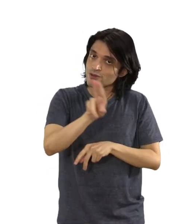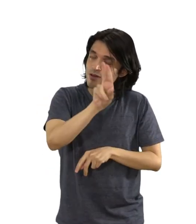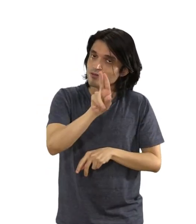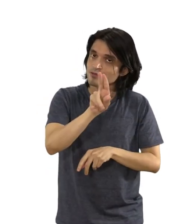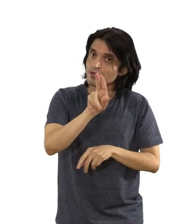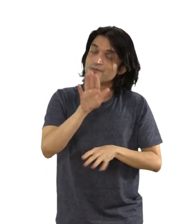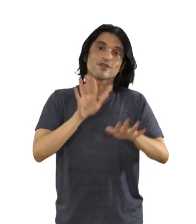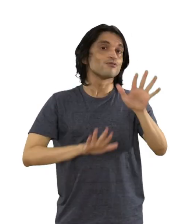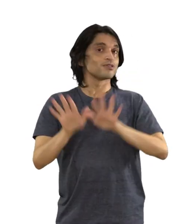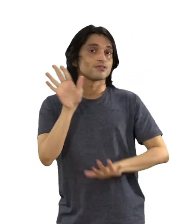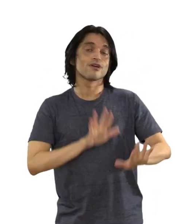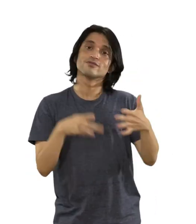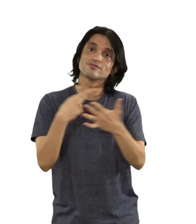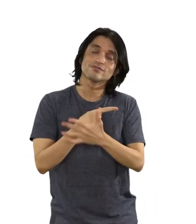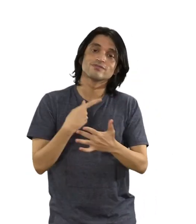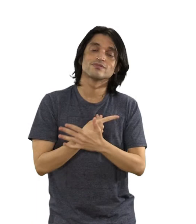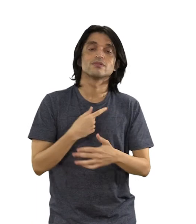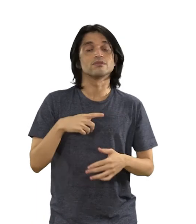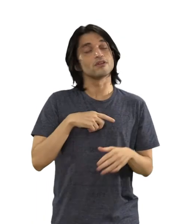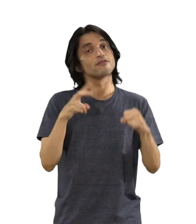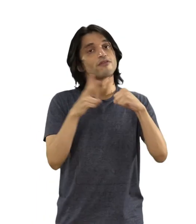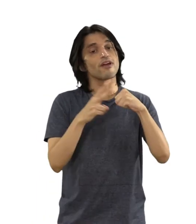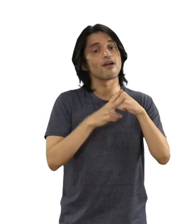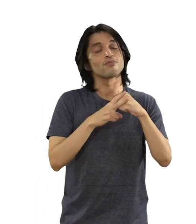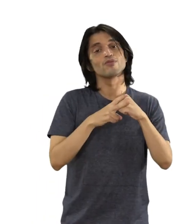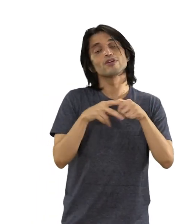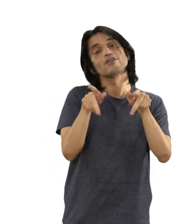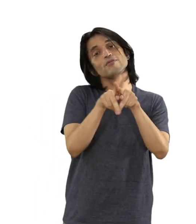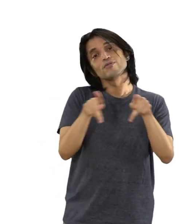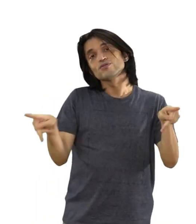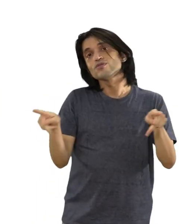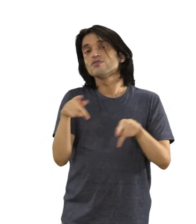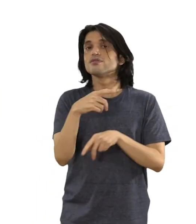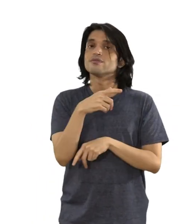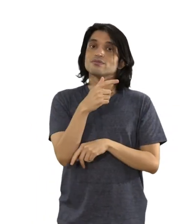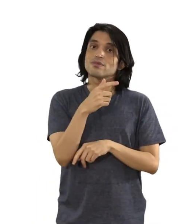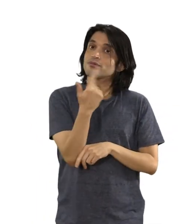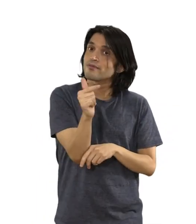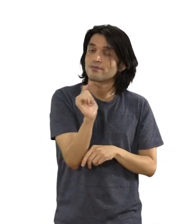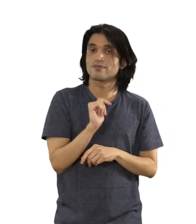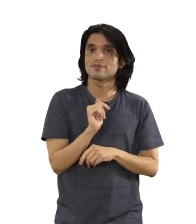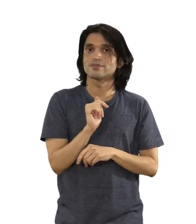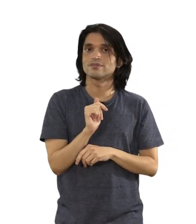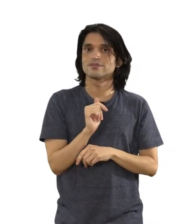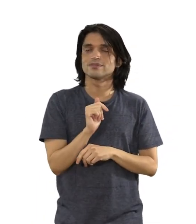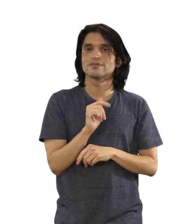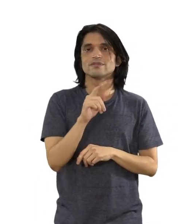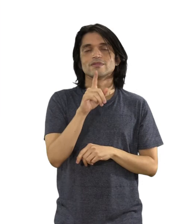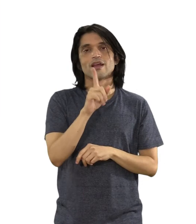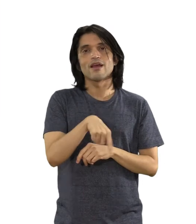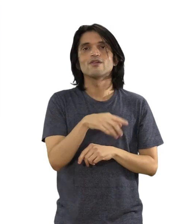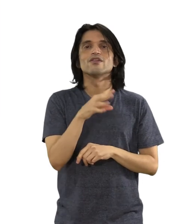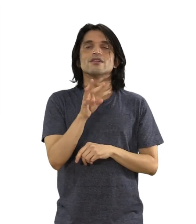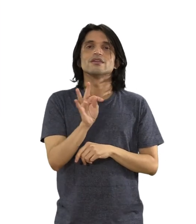enganos. Há verbos que regem sem preposição. São chamados de transitivos diretos. Comprei uma